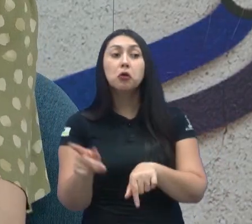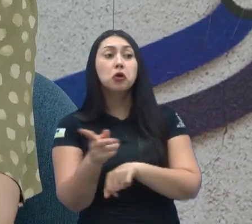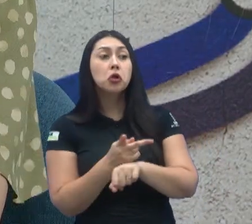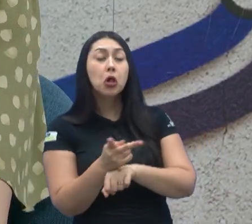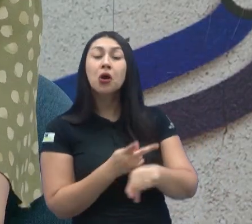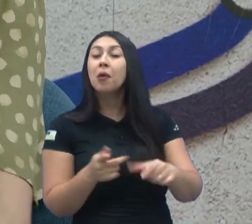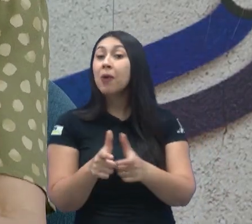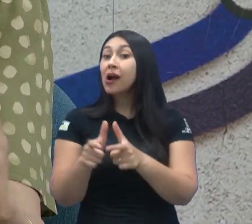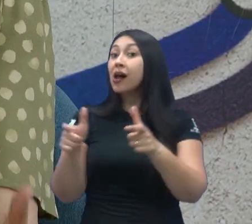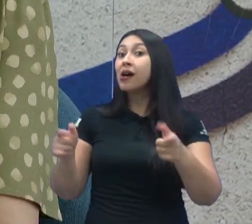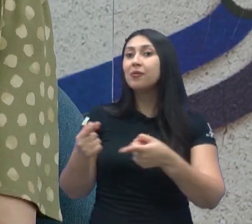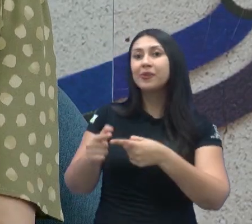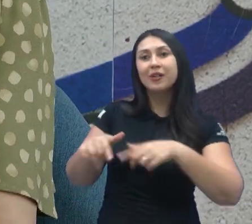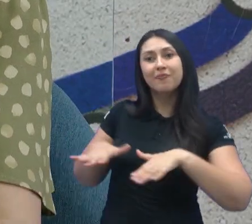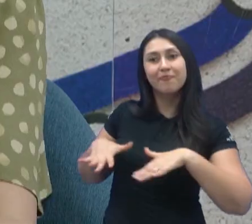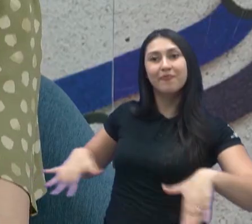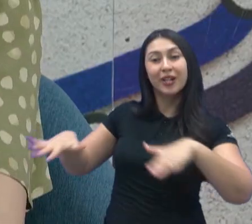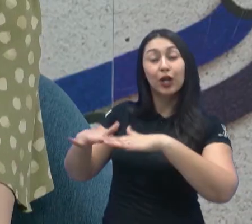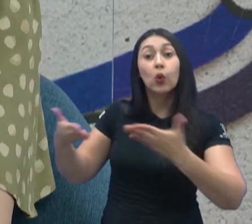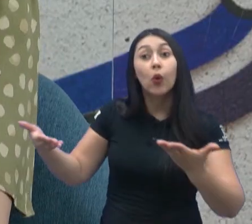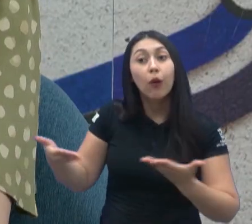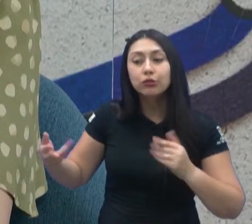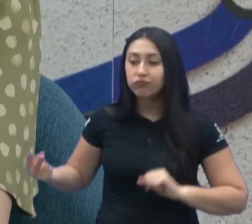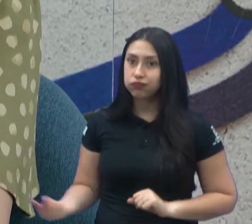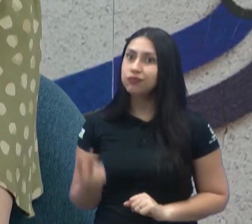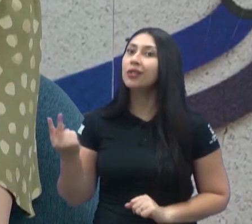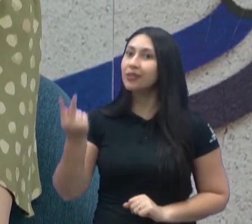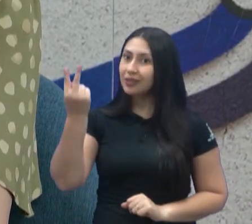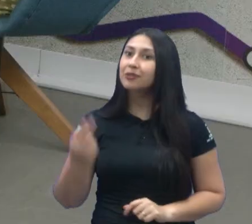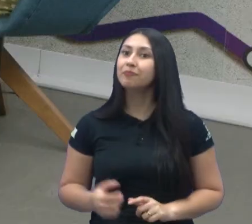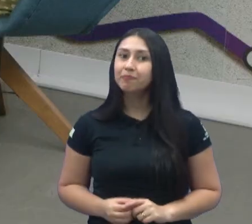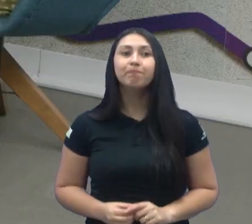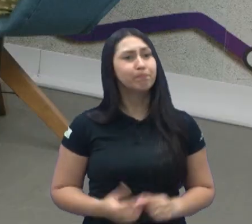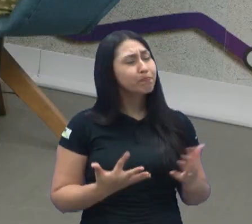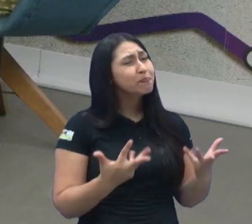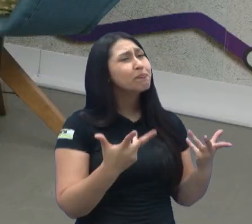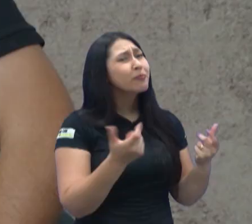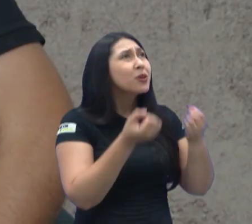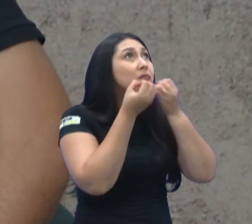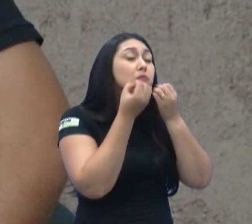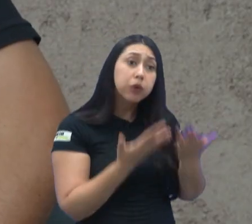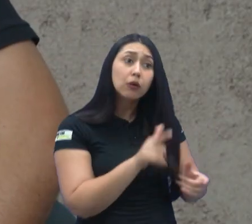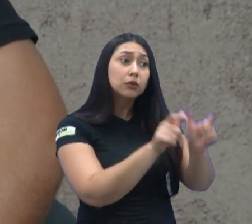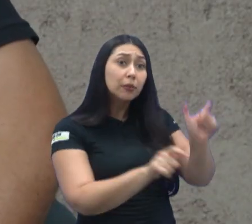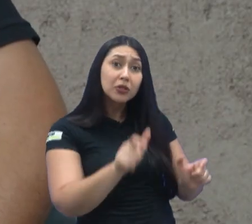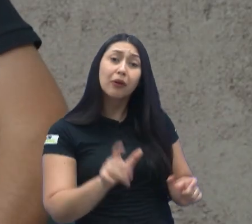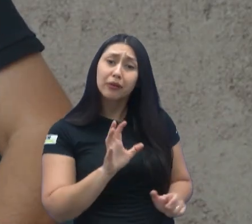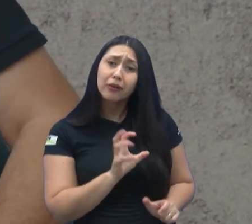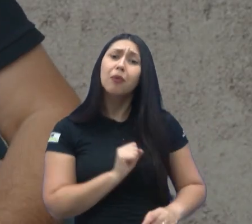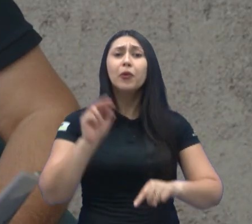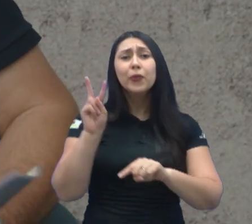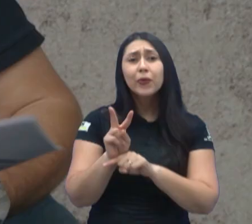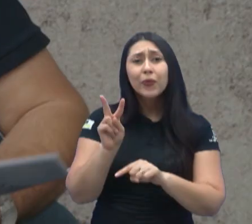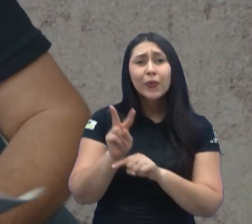também o mercado de trabalho tem valorizado cada vez mais esse profissional. Maravilha. E que bom que tem pessoas que amam cuidar das